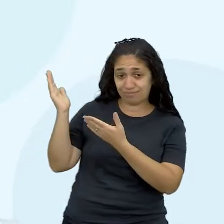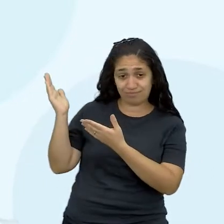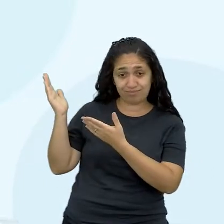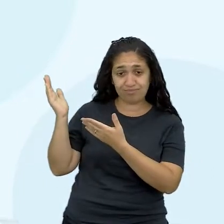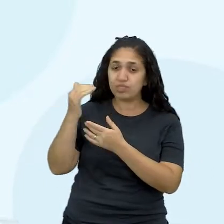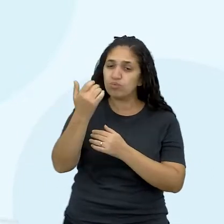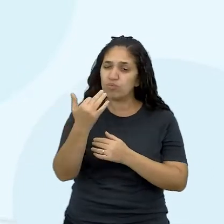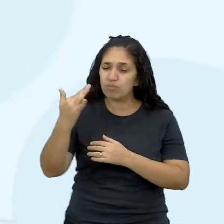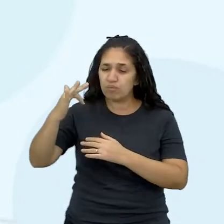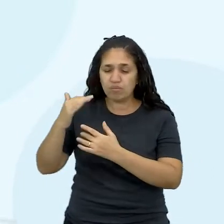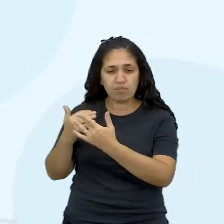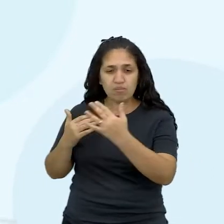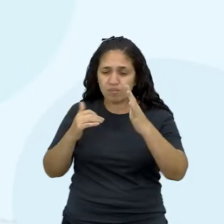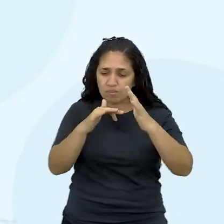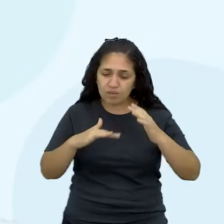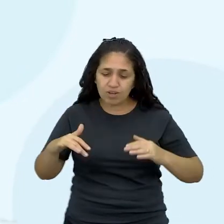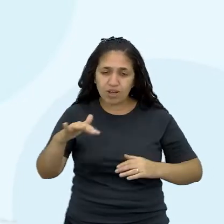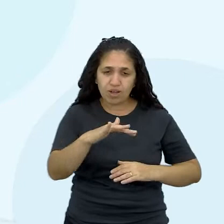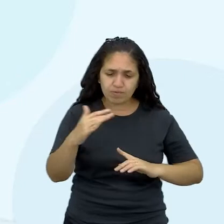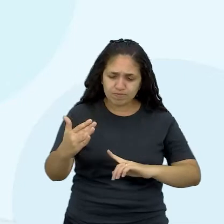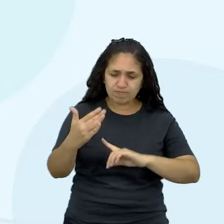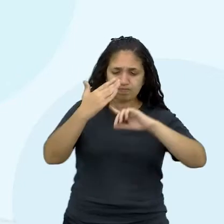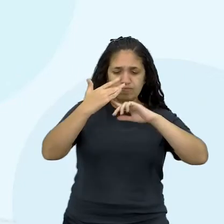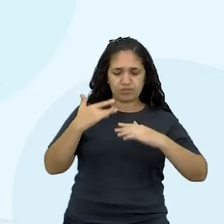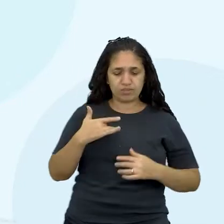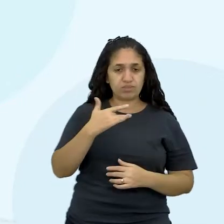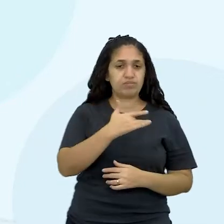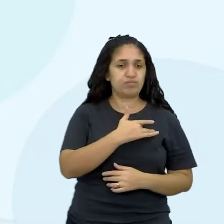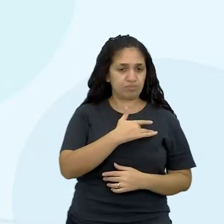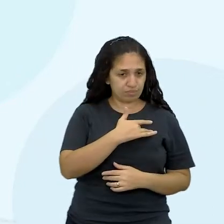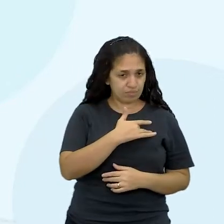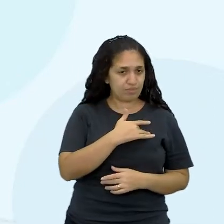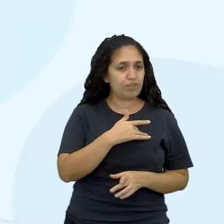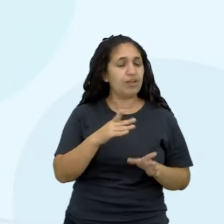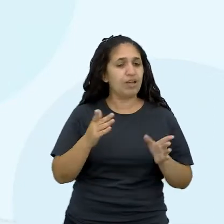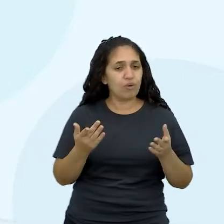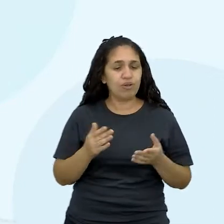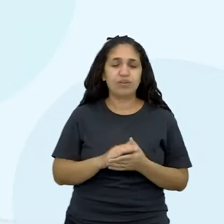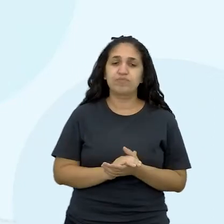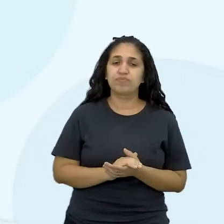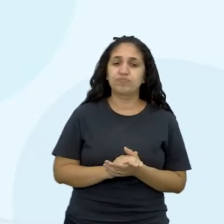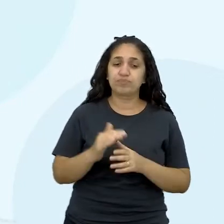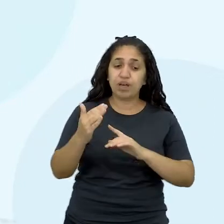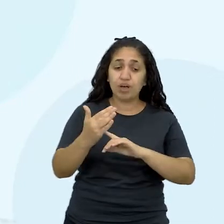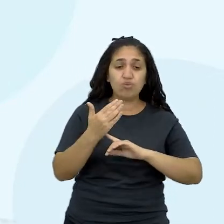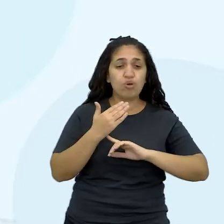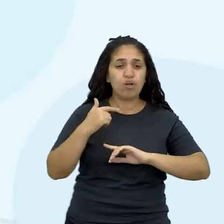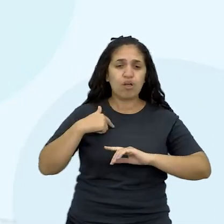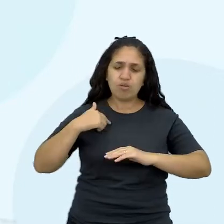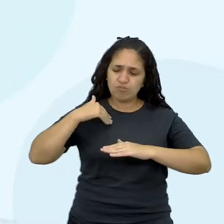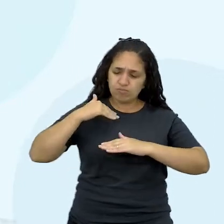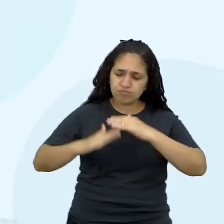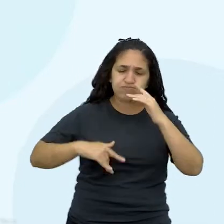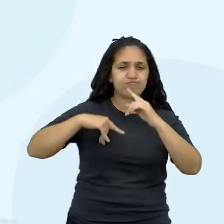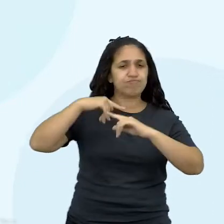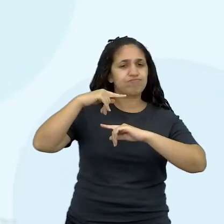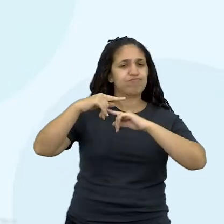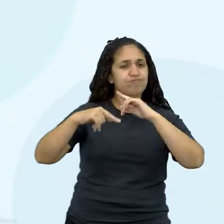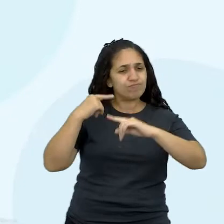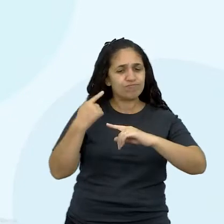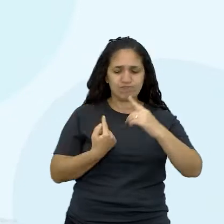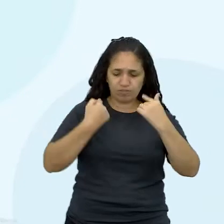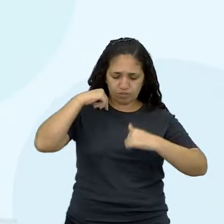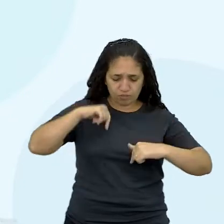um meio ambiente que me proporcione saúde também vai fazer com que eu desenvolva, né, um